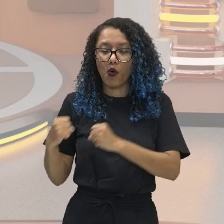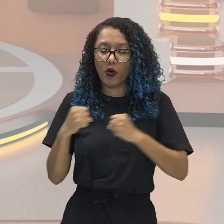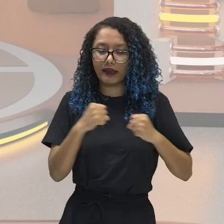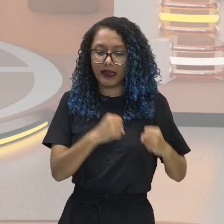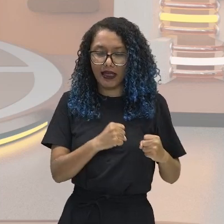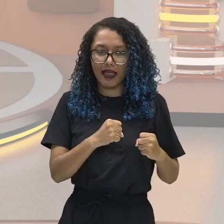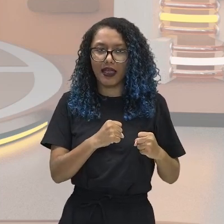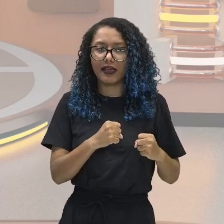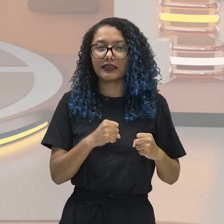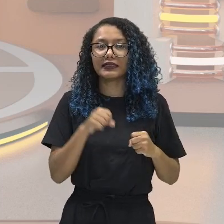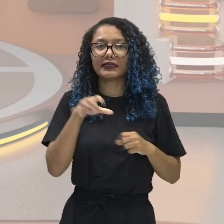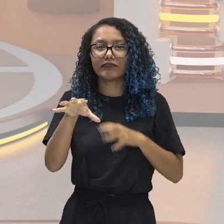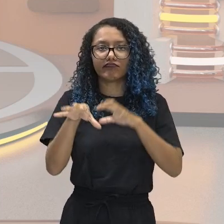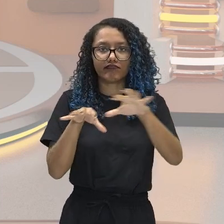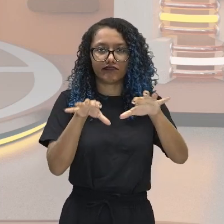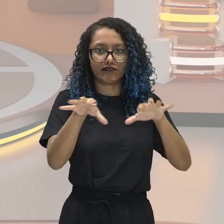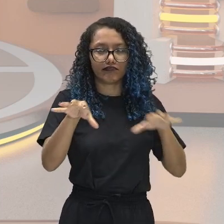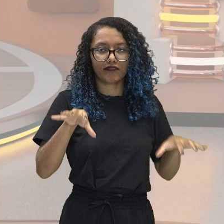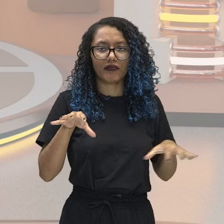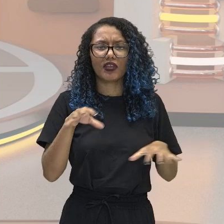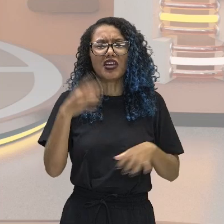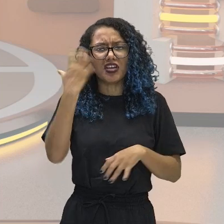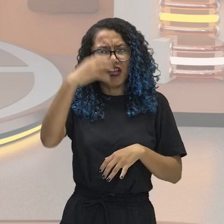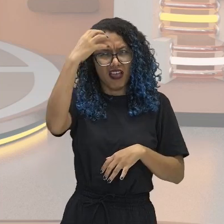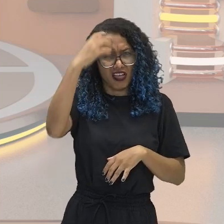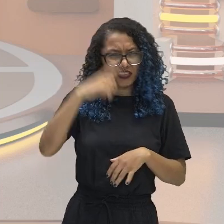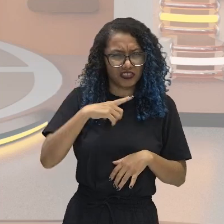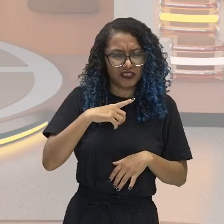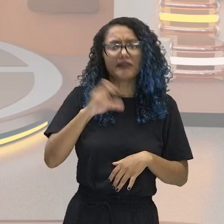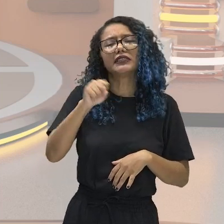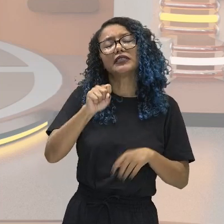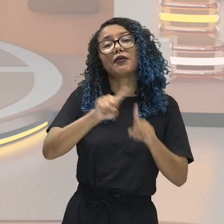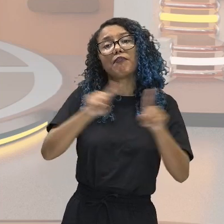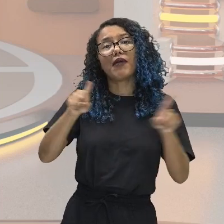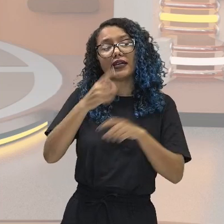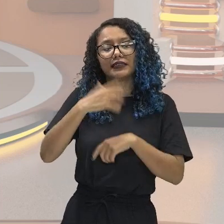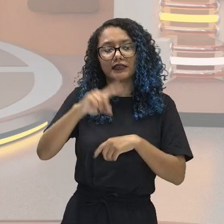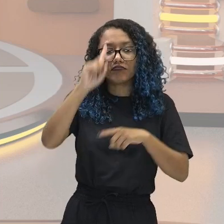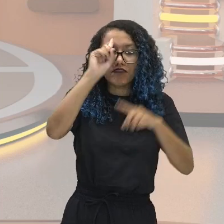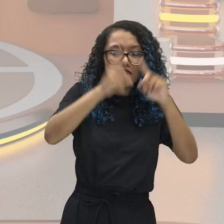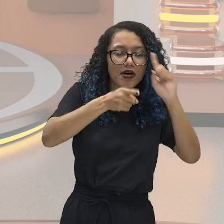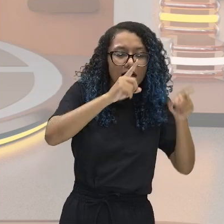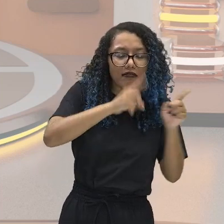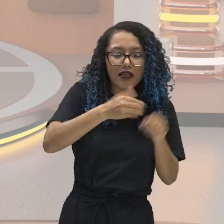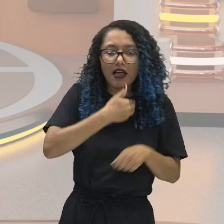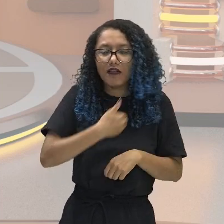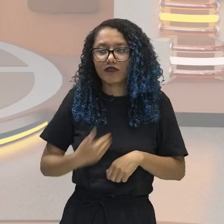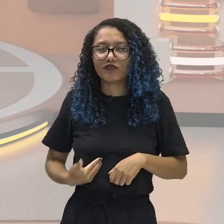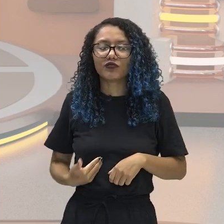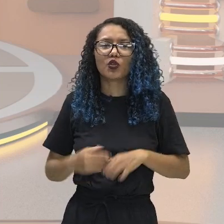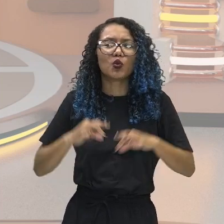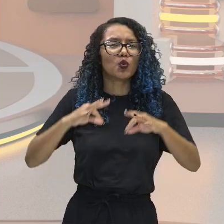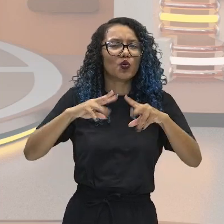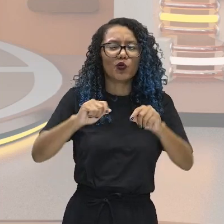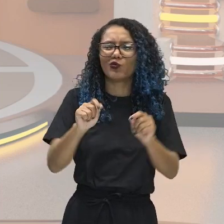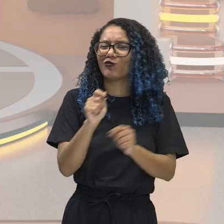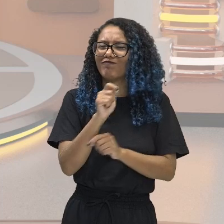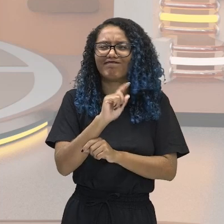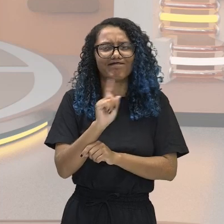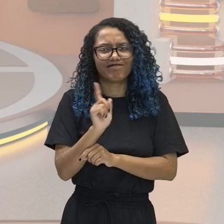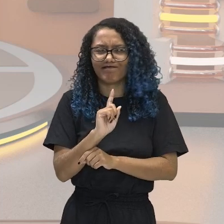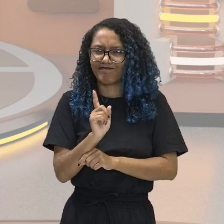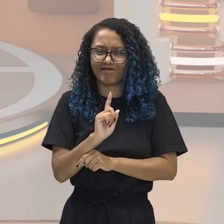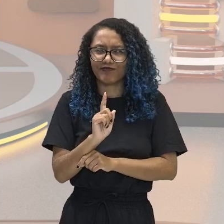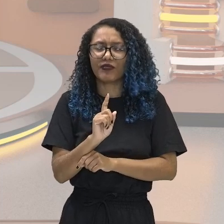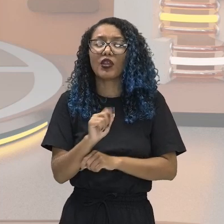professor? Existia, tá, gente? Só que o rei ele não reinava. O poder estava dividido entre vários senhores feudais. Por isso a